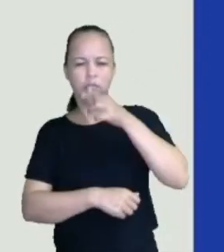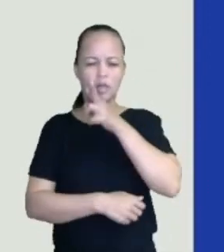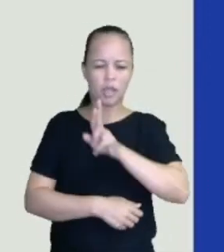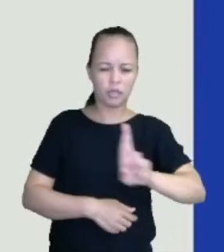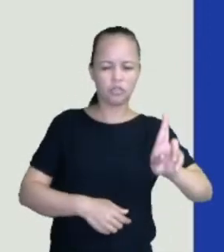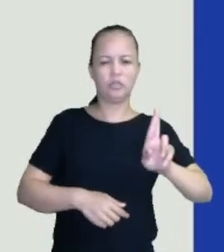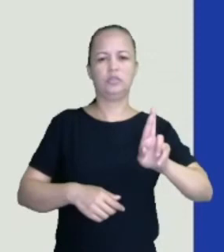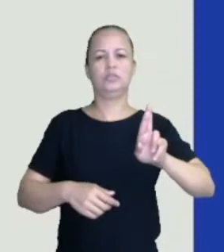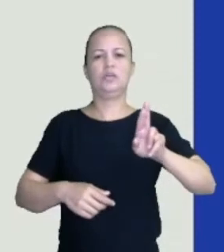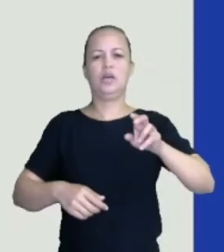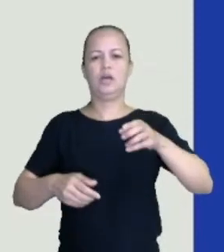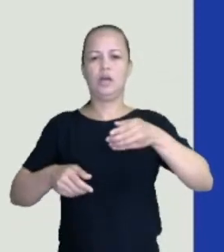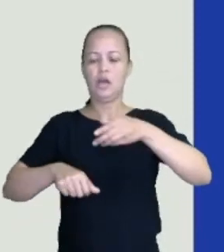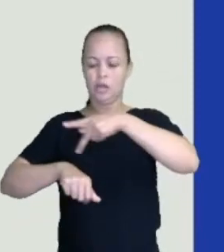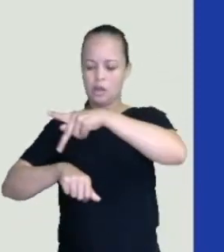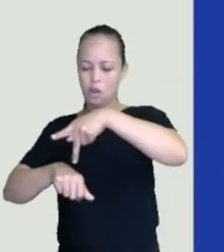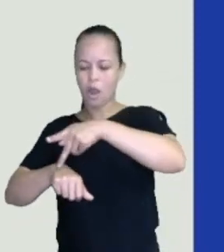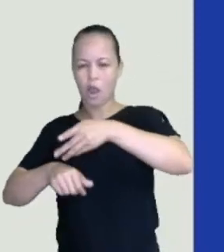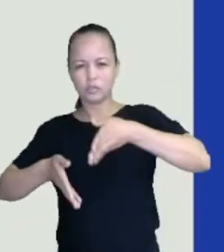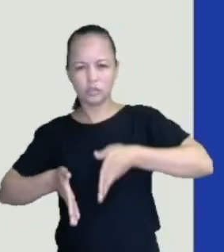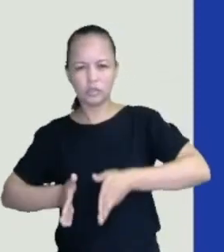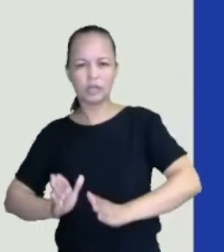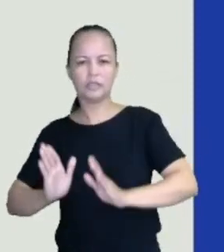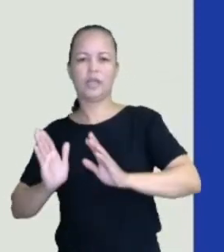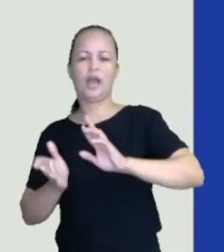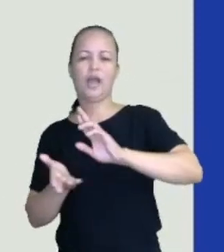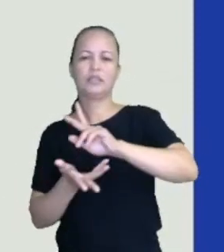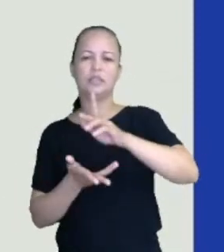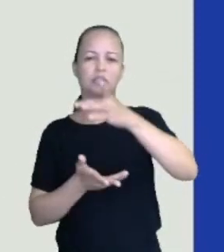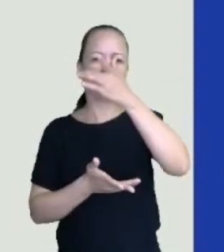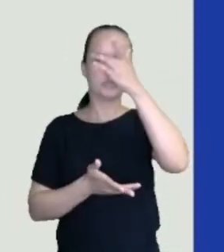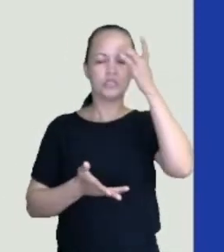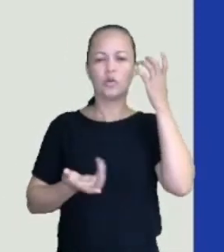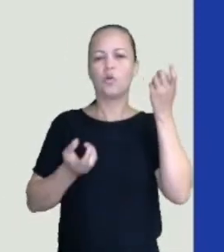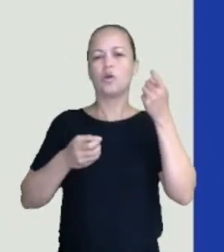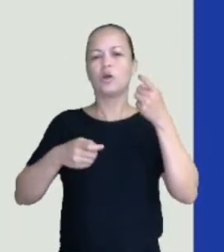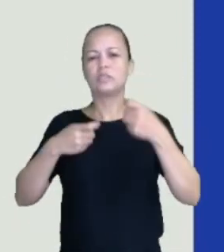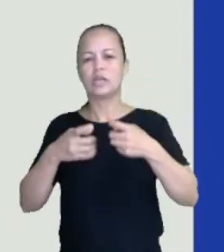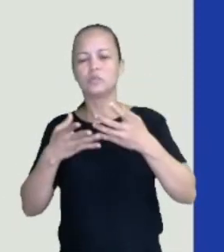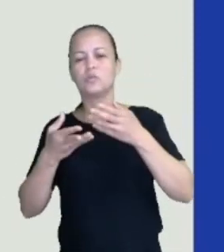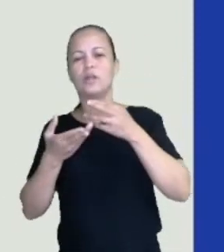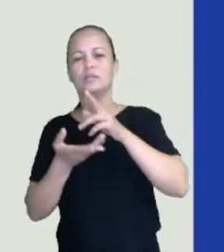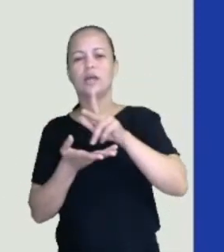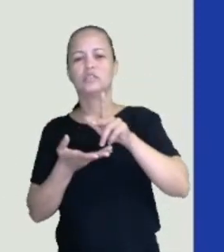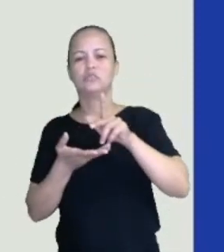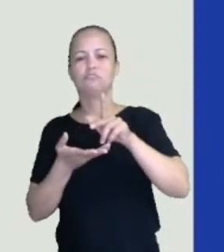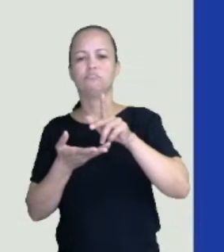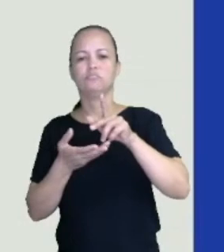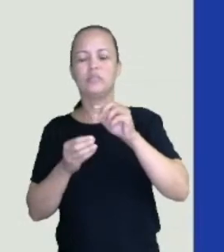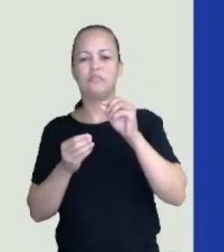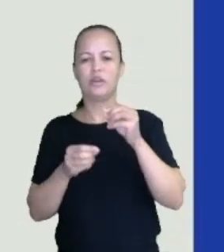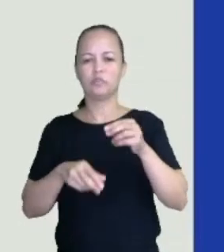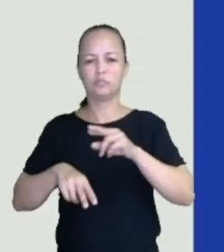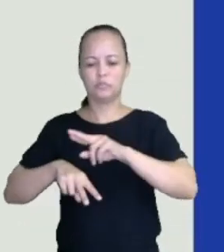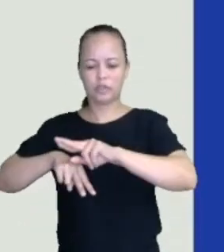religião, nacionalidade, orientação sexual e etc., é e faz parte do discurso de